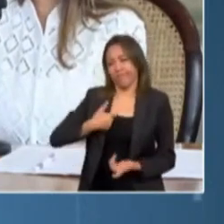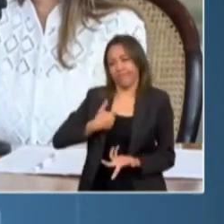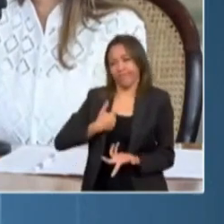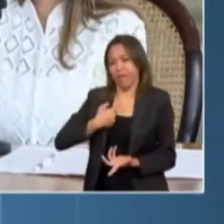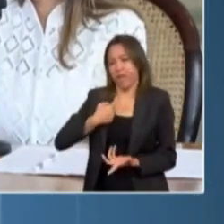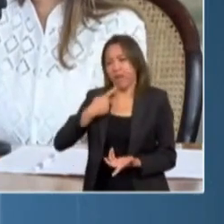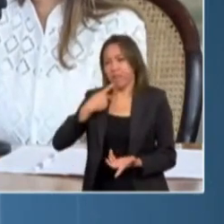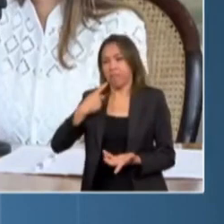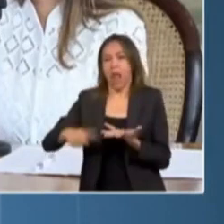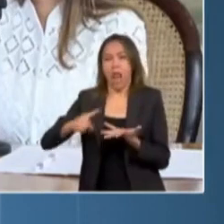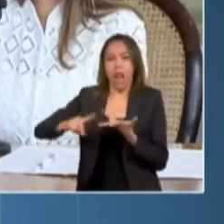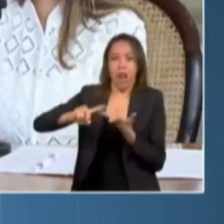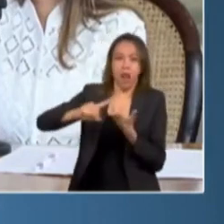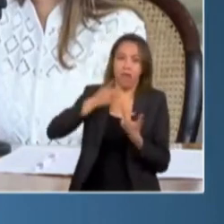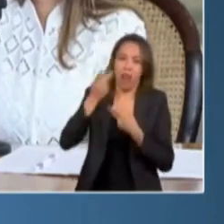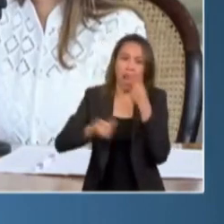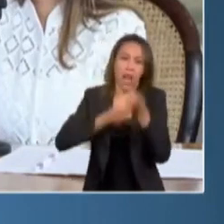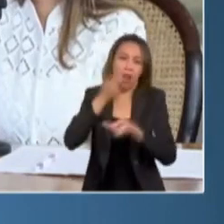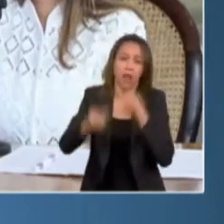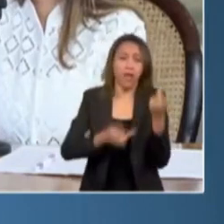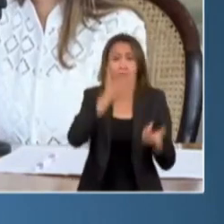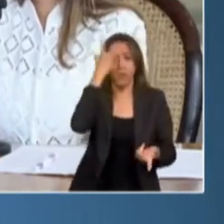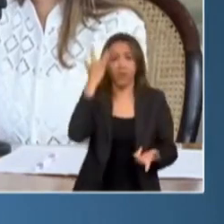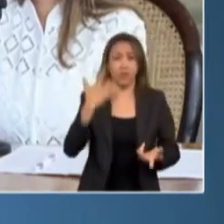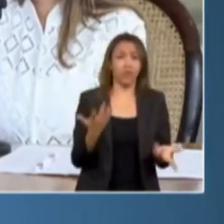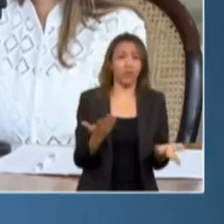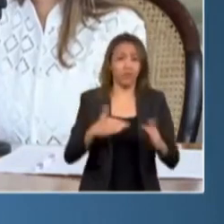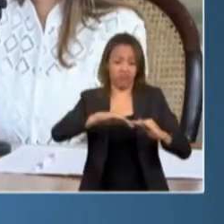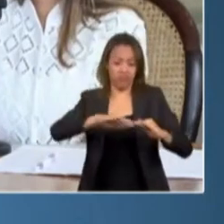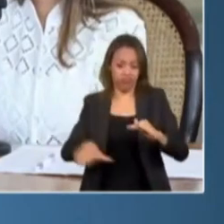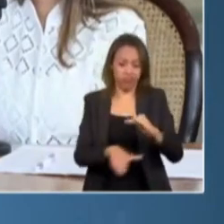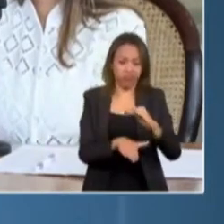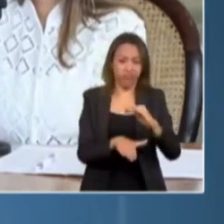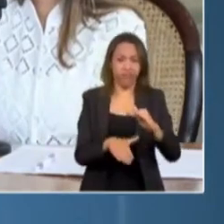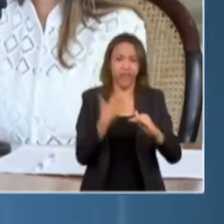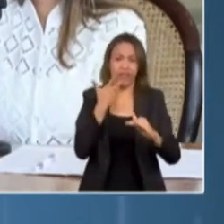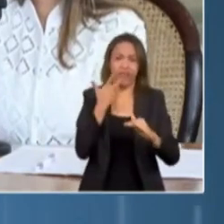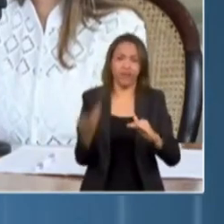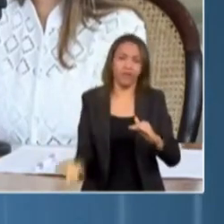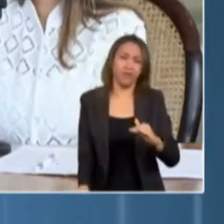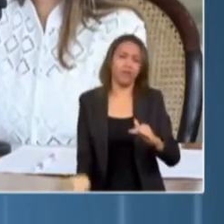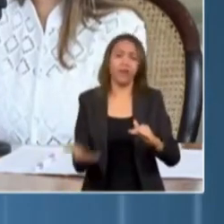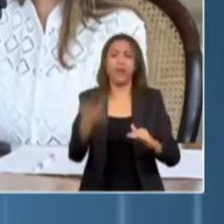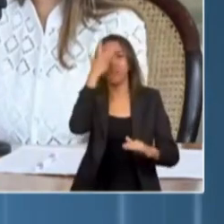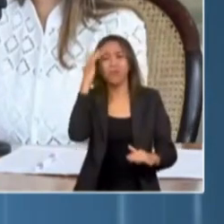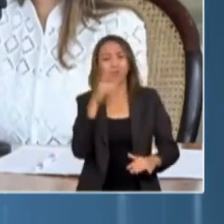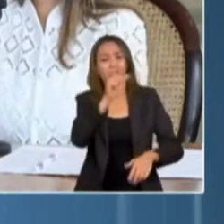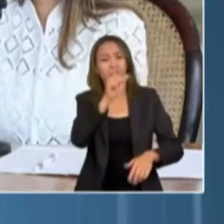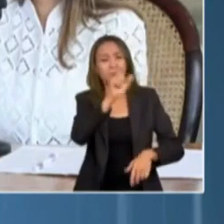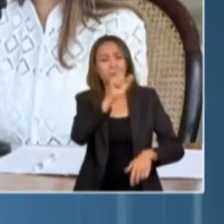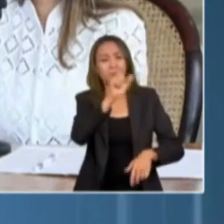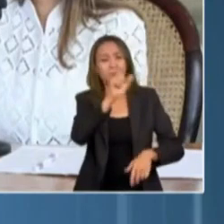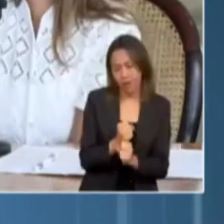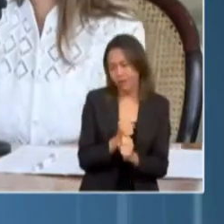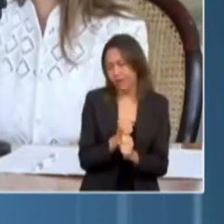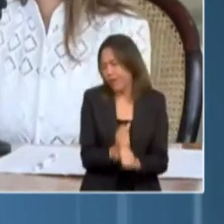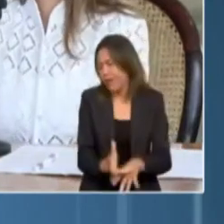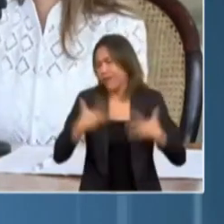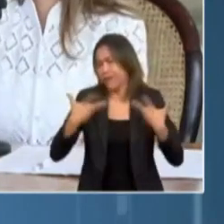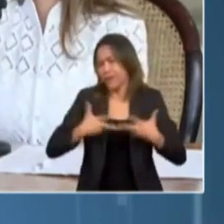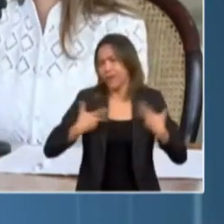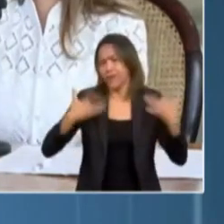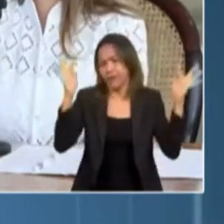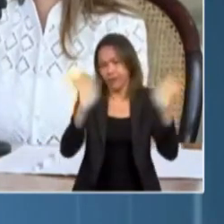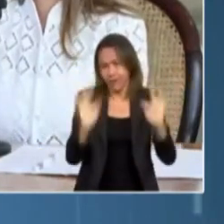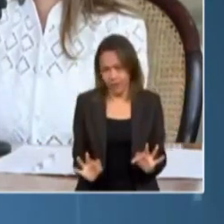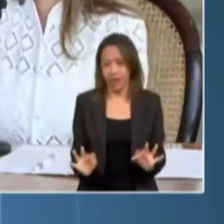mostrando isso, que, pelo que eu entendi, ele disse foi o seguinte, olha, ele fica muito chateado, fica